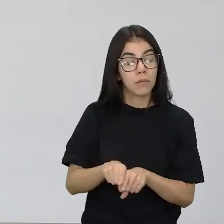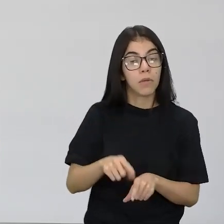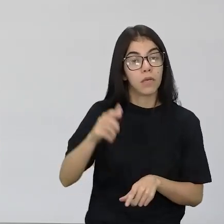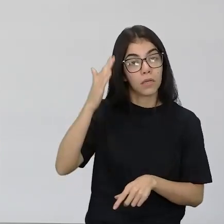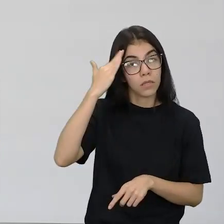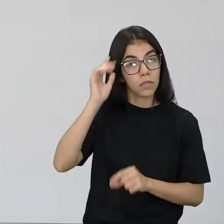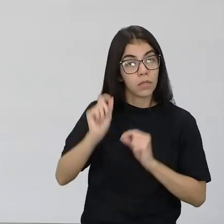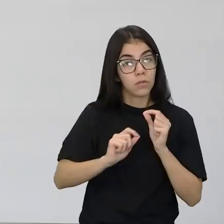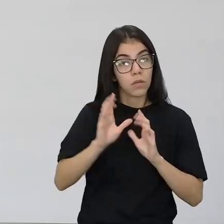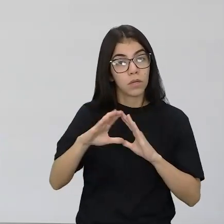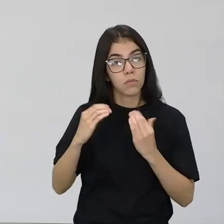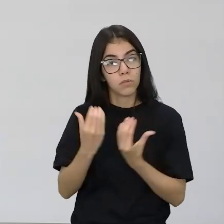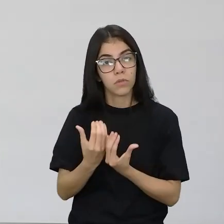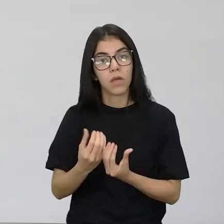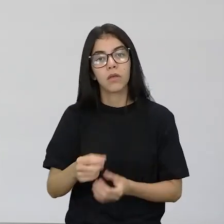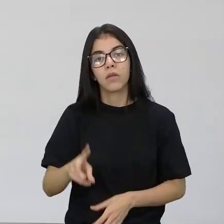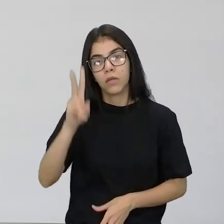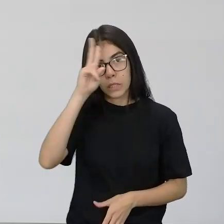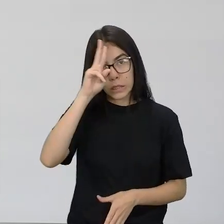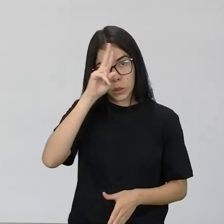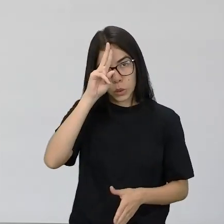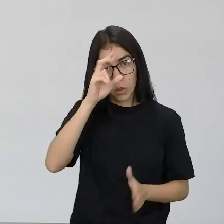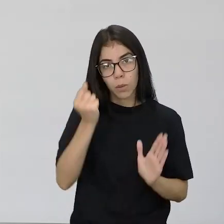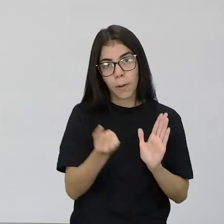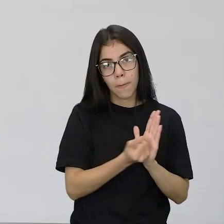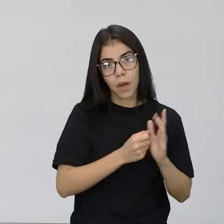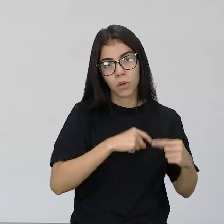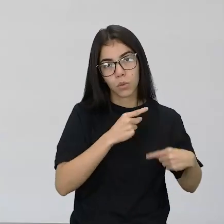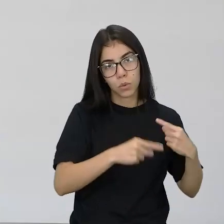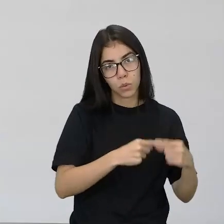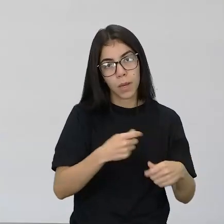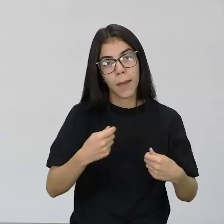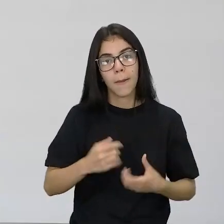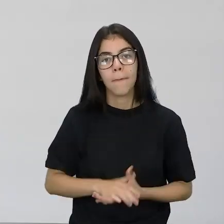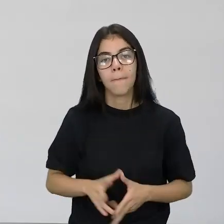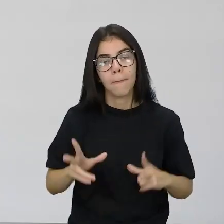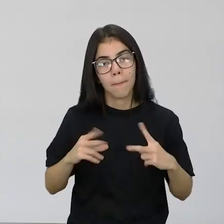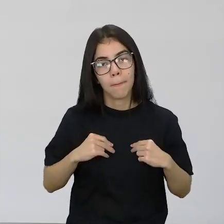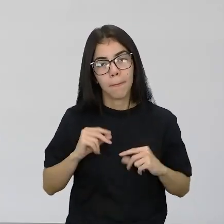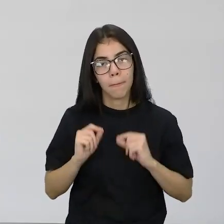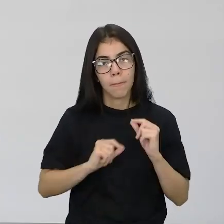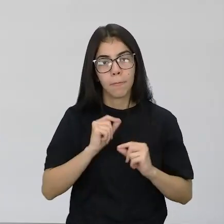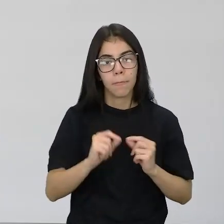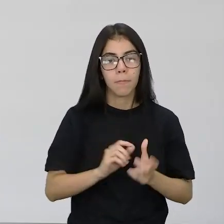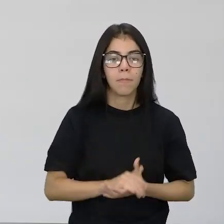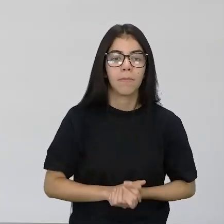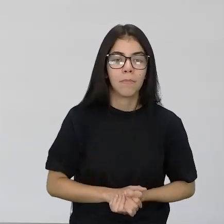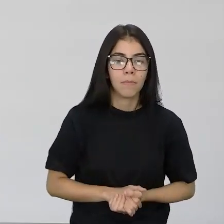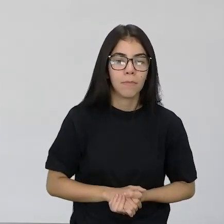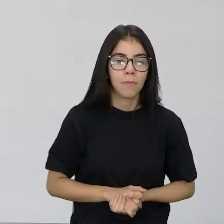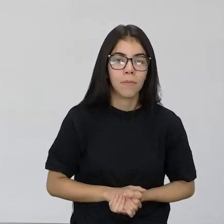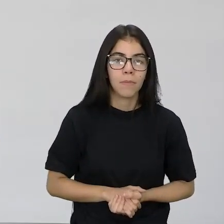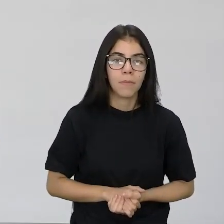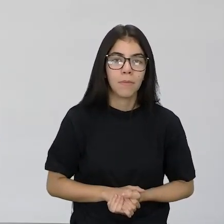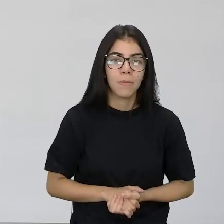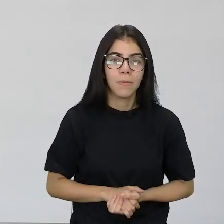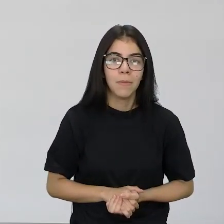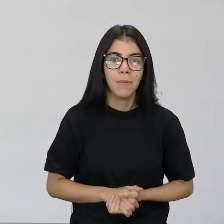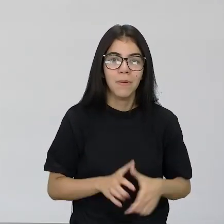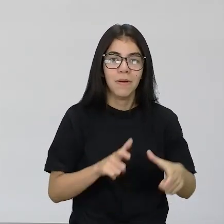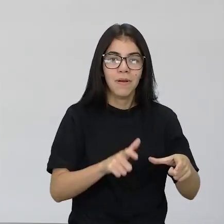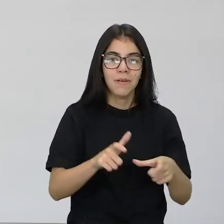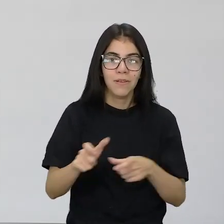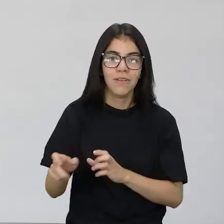comunidades fazem parte da história do Brasil e elas merecem e têm que ter o seu próprio